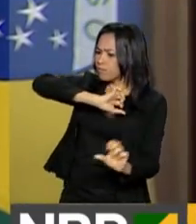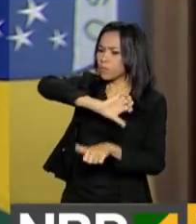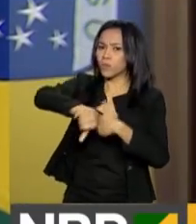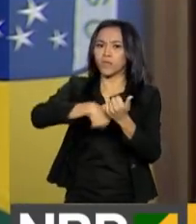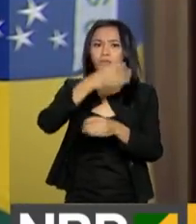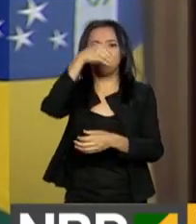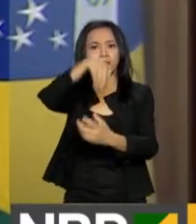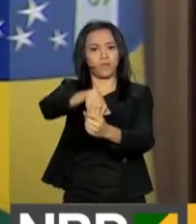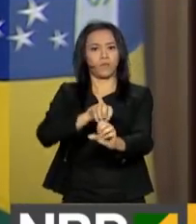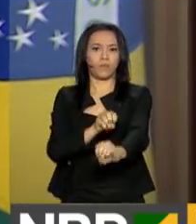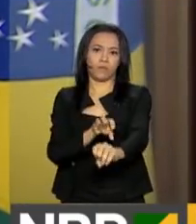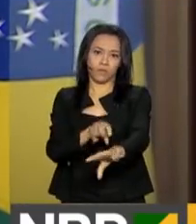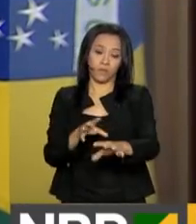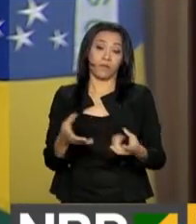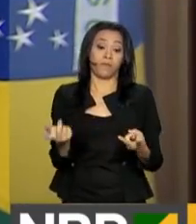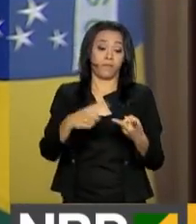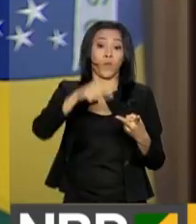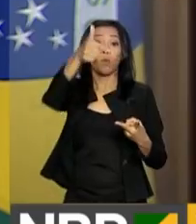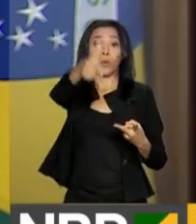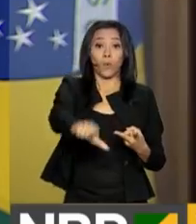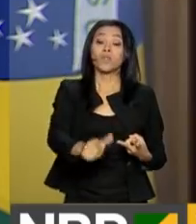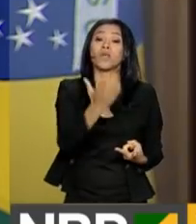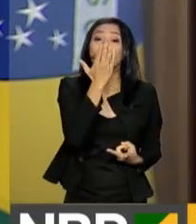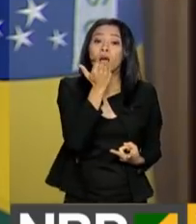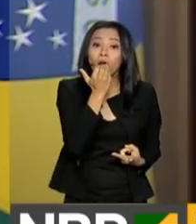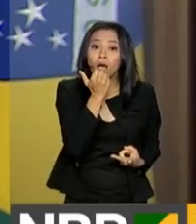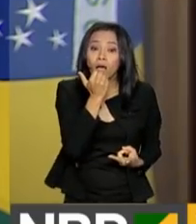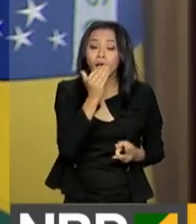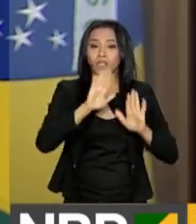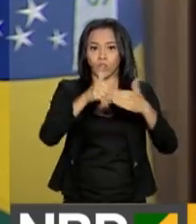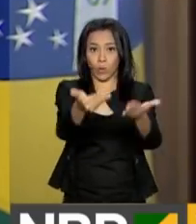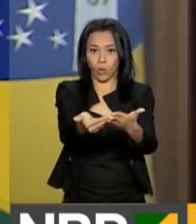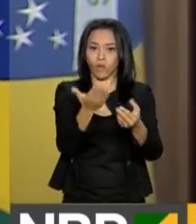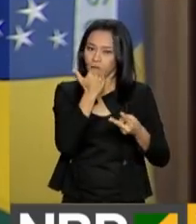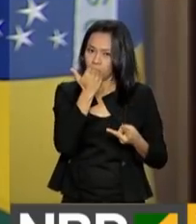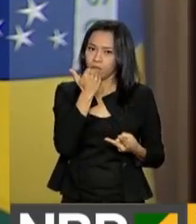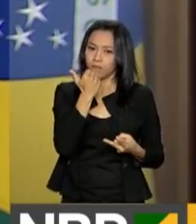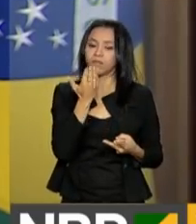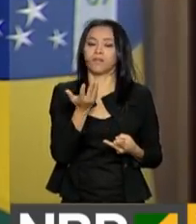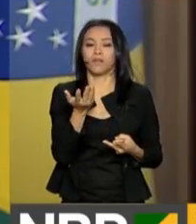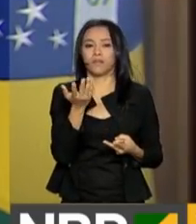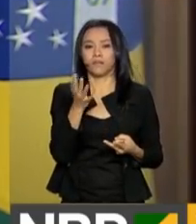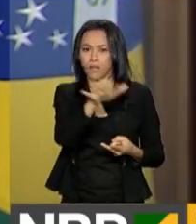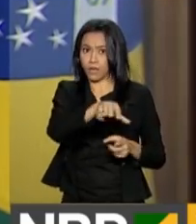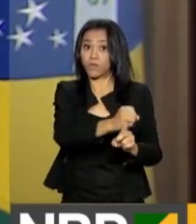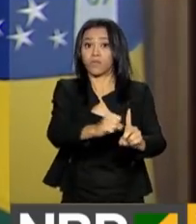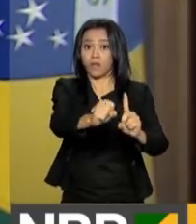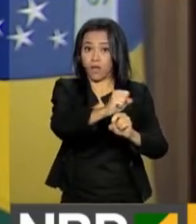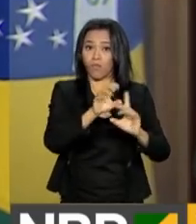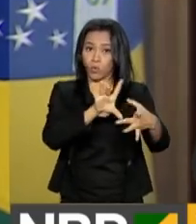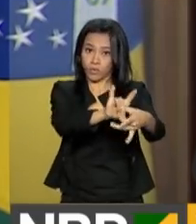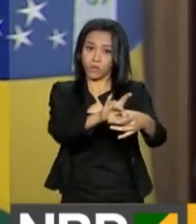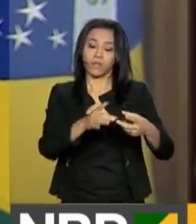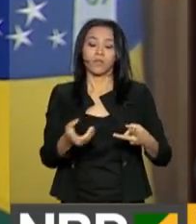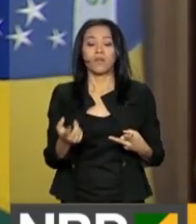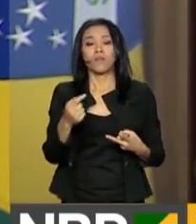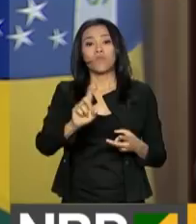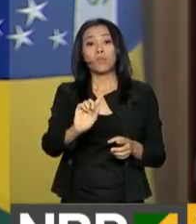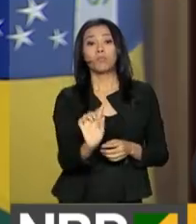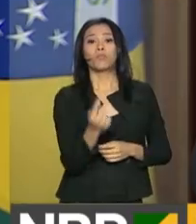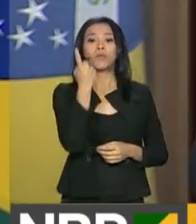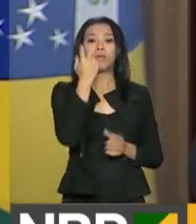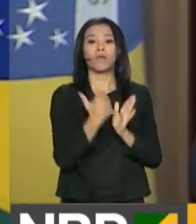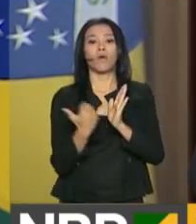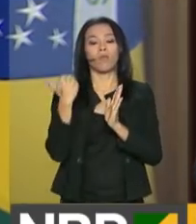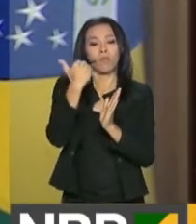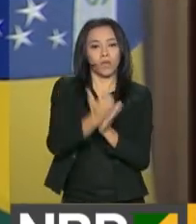educação a merenda escolar falamos que o plano social foi um primeiro momento